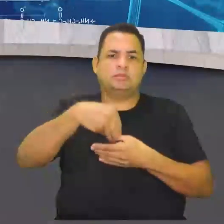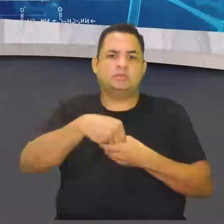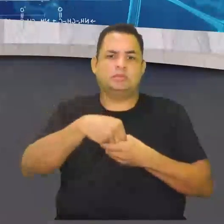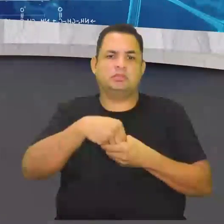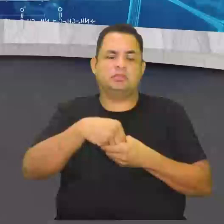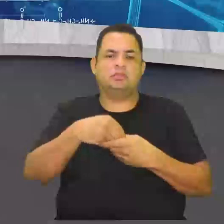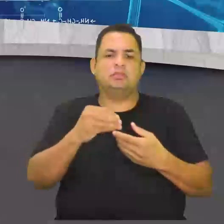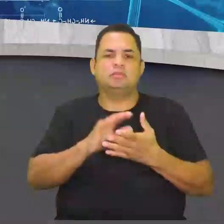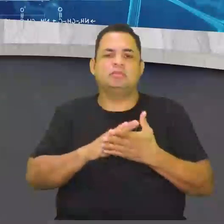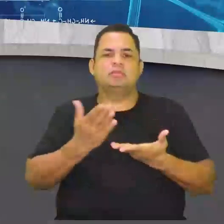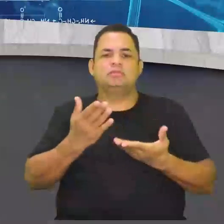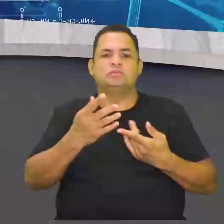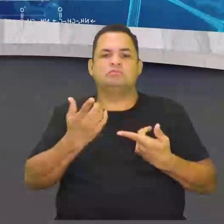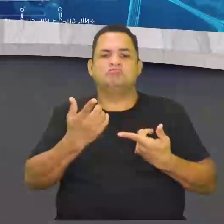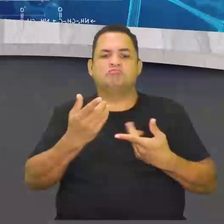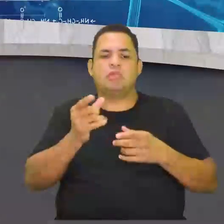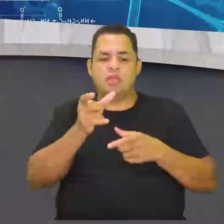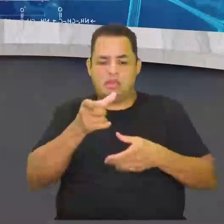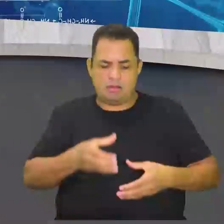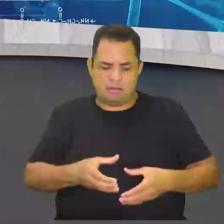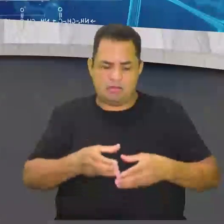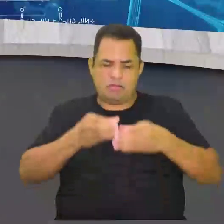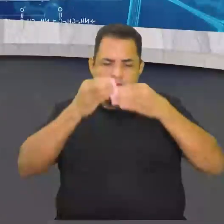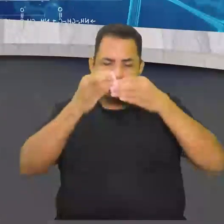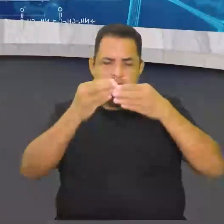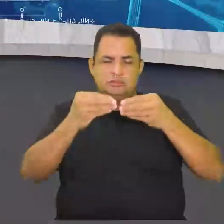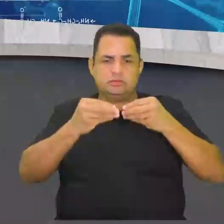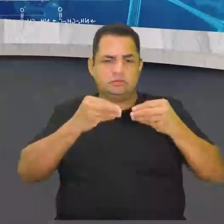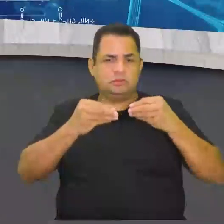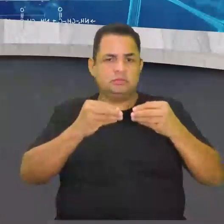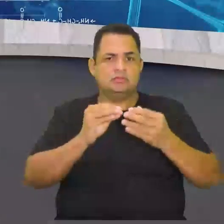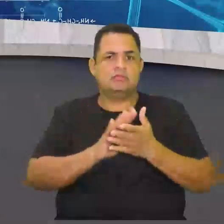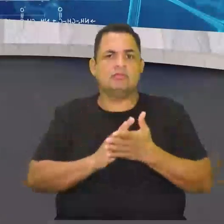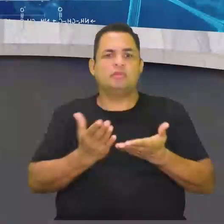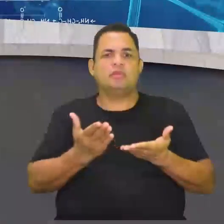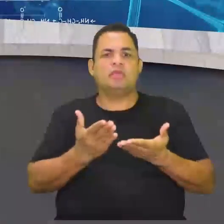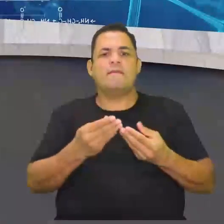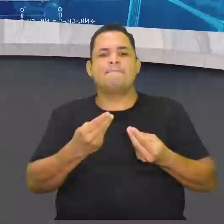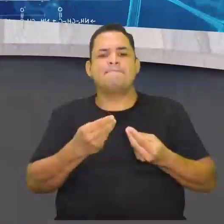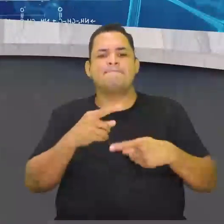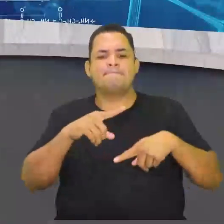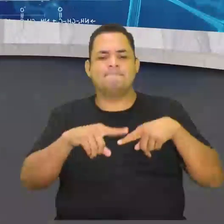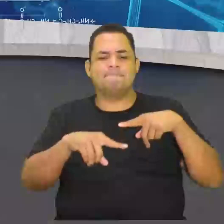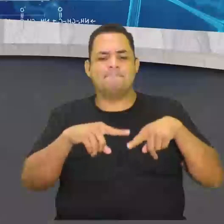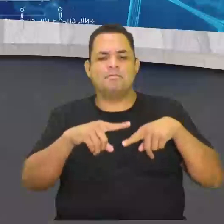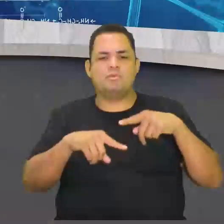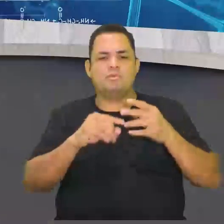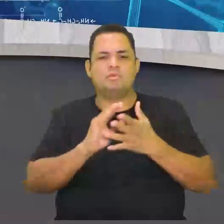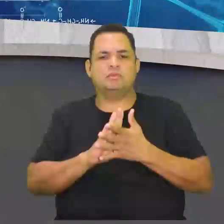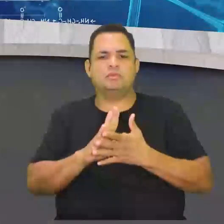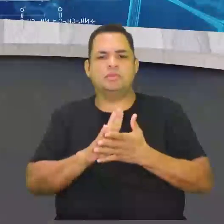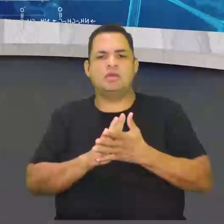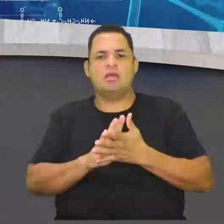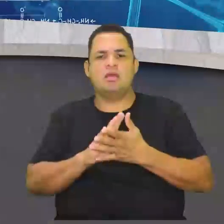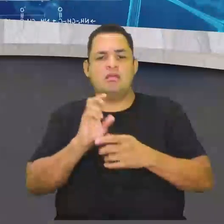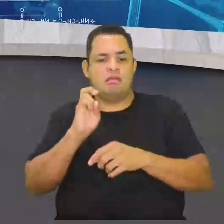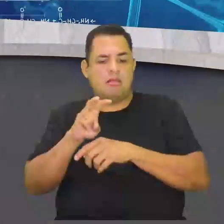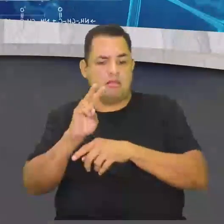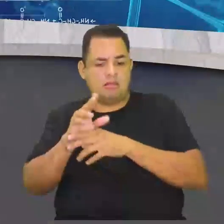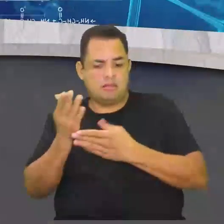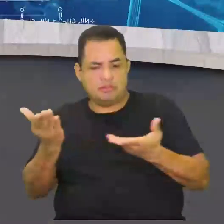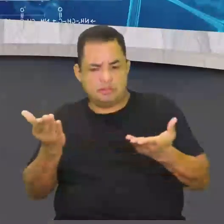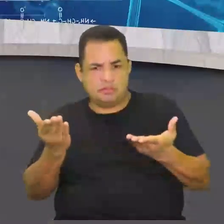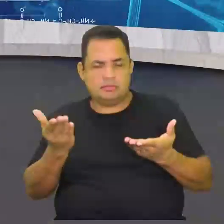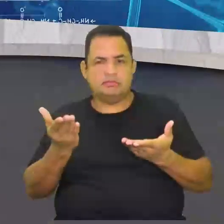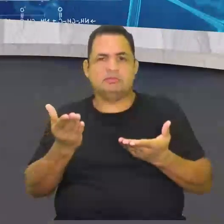daquelas embalagens antes da gente fazer o reuso. Até mesmo porque produtos como o agrotóxico, O recomendado é que seja